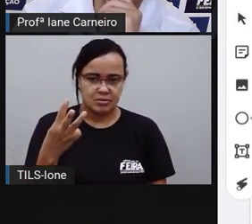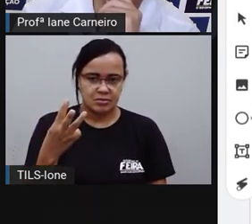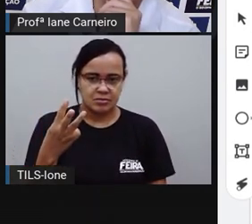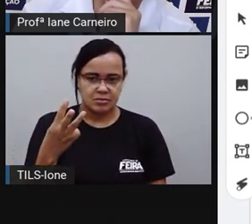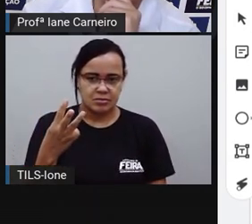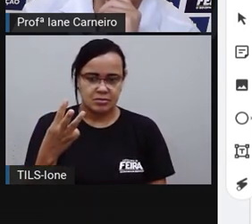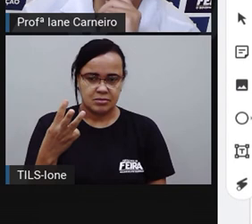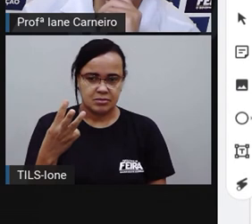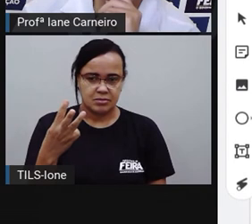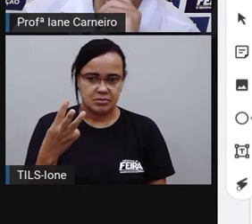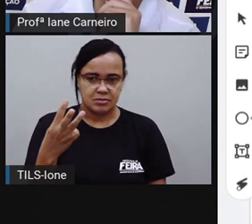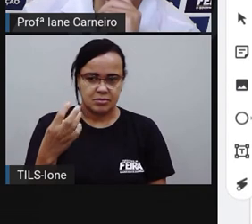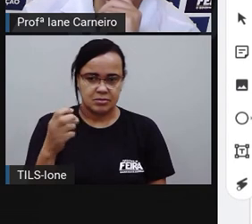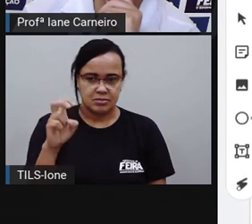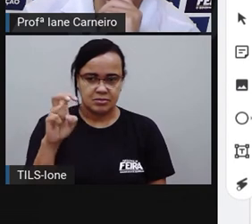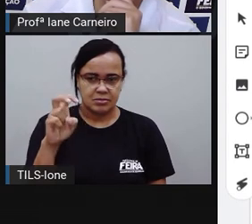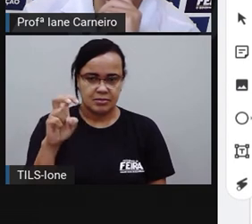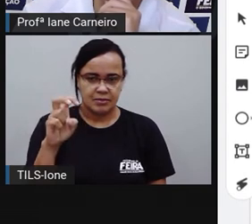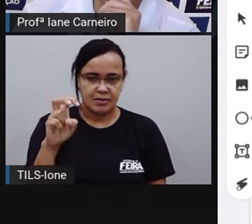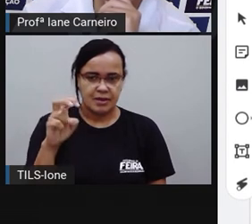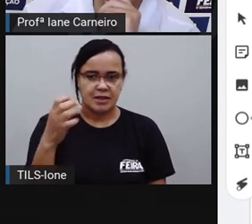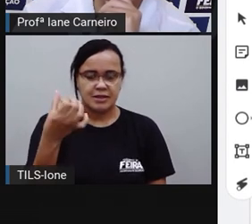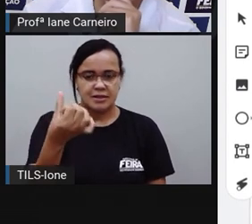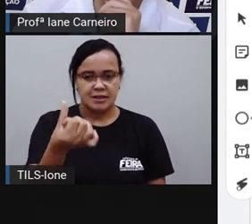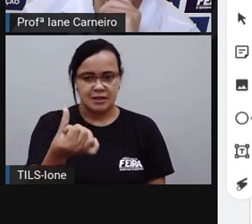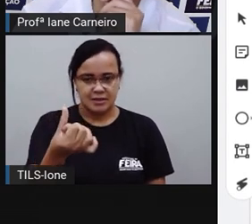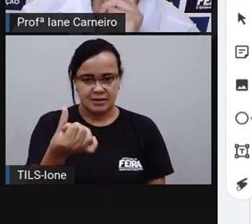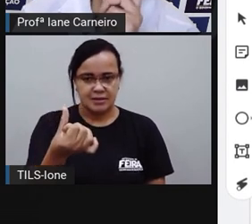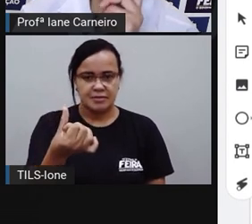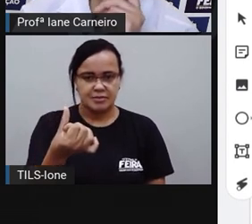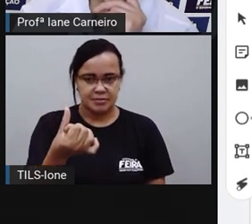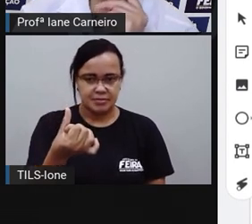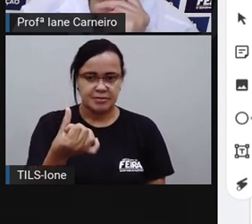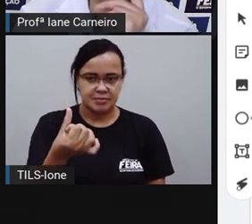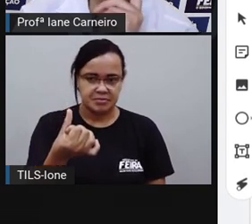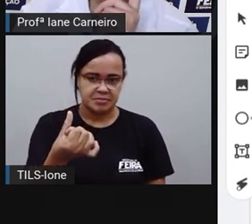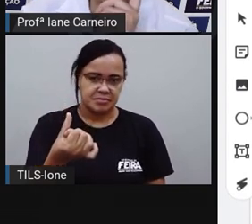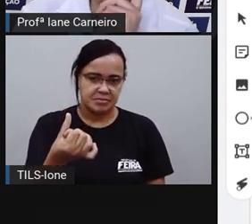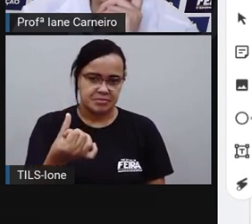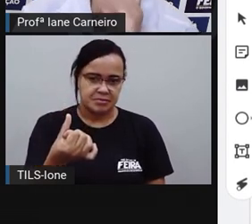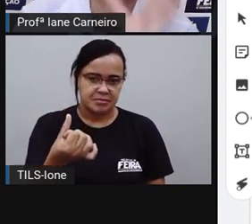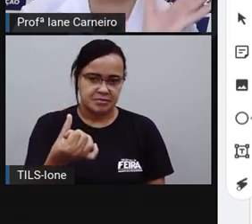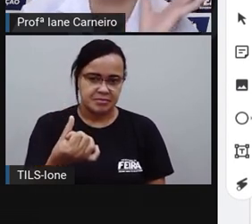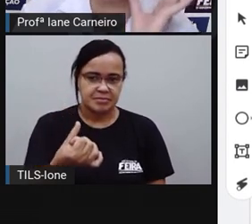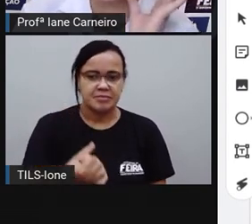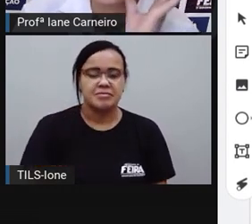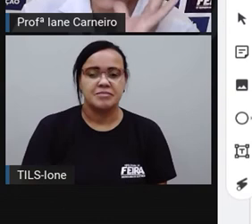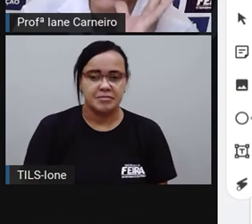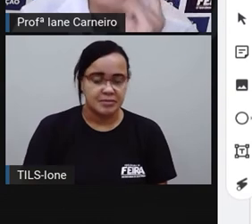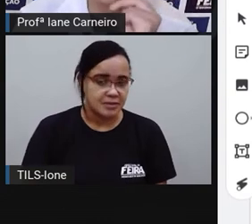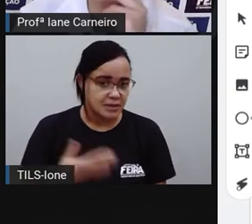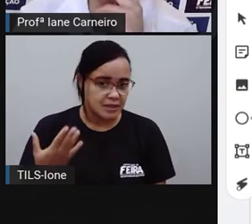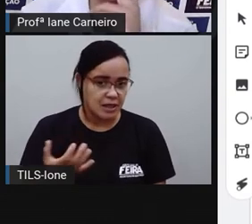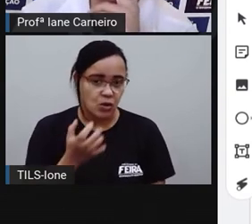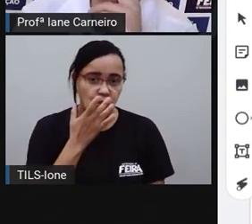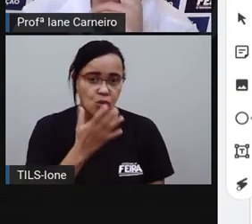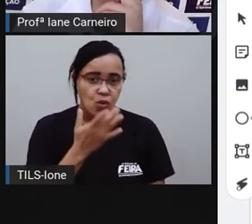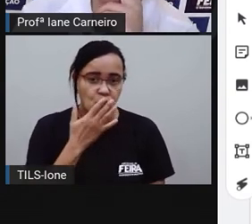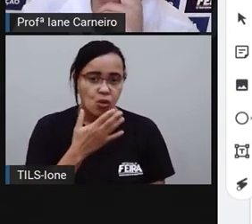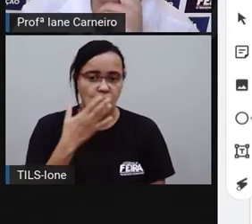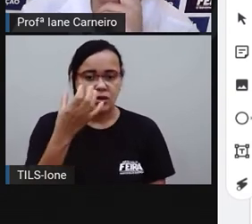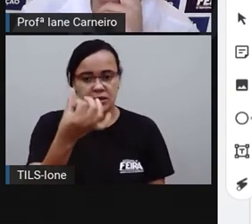quatro, cinco, seis. Quantos círculos? Então a gente vai pintar seis. Olha